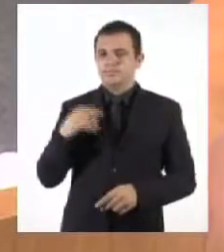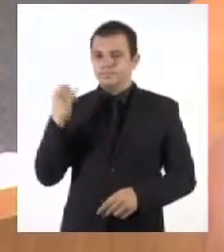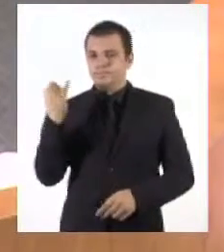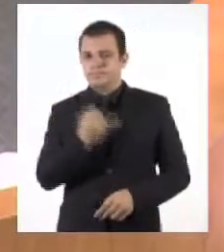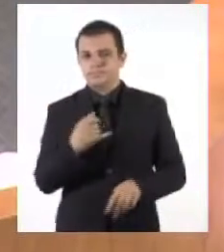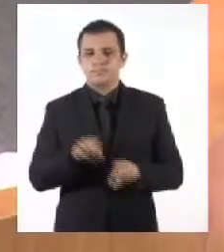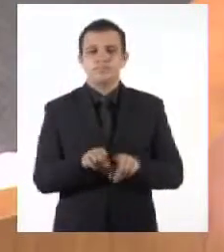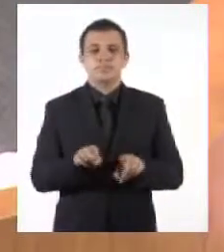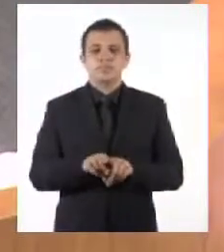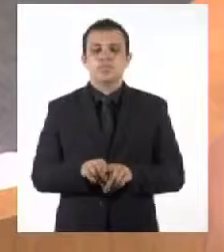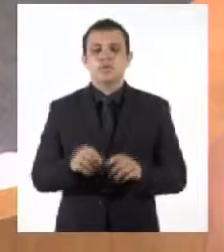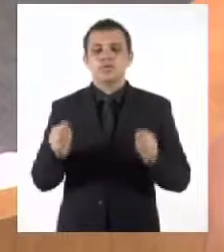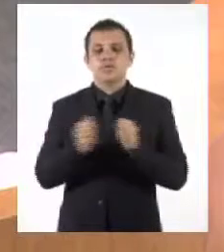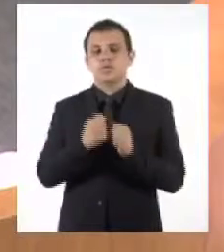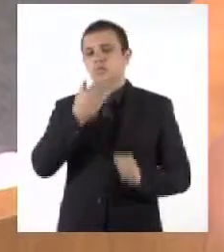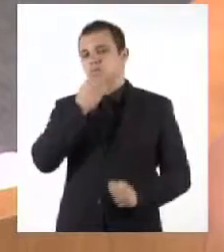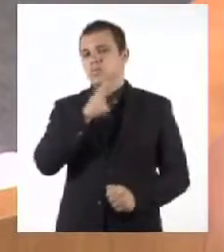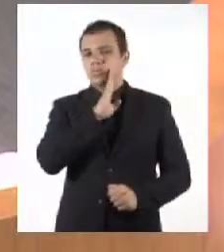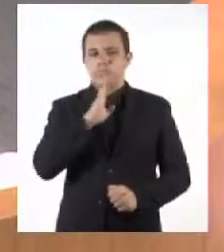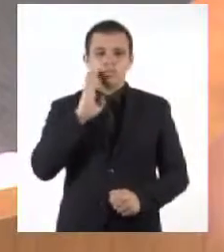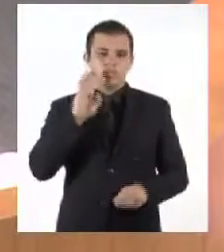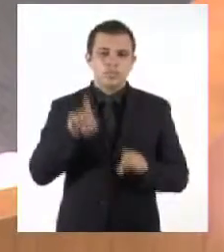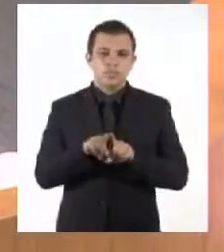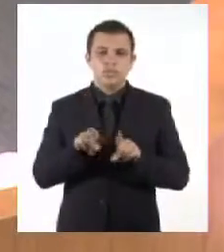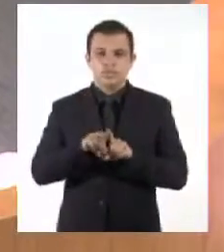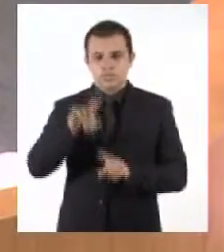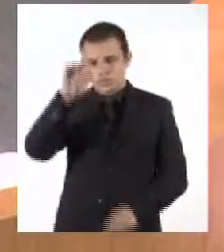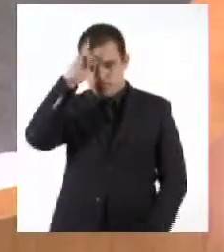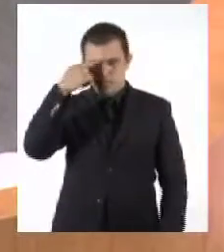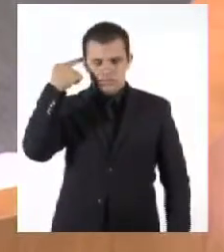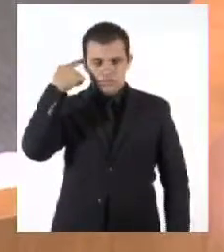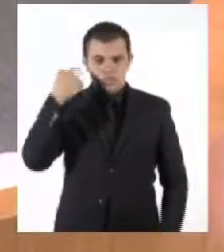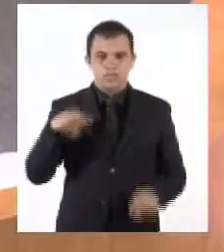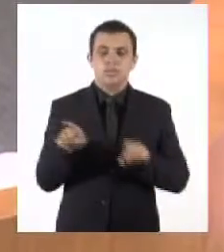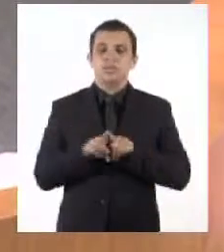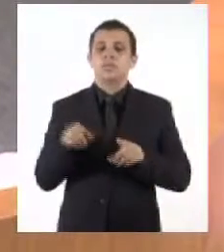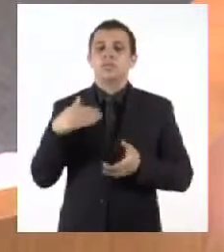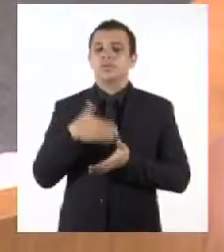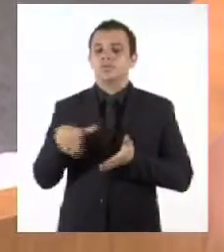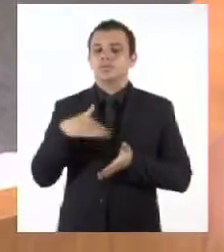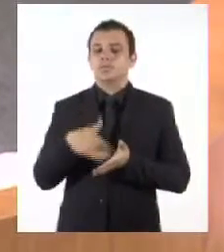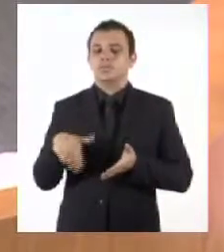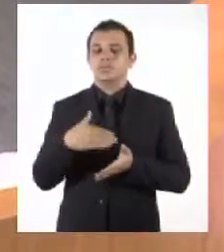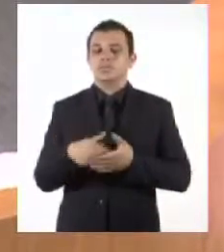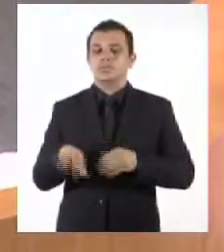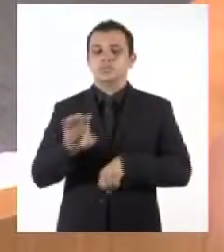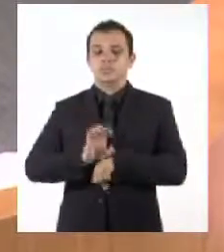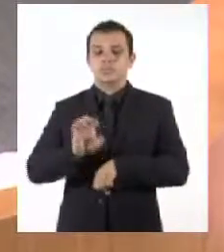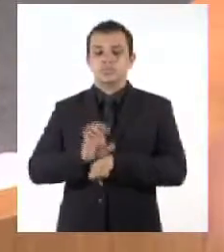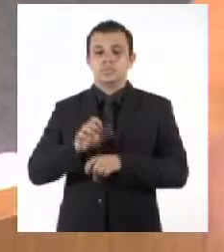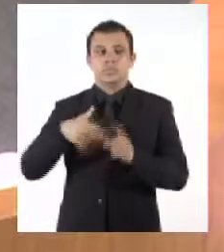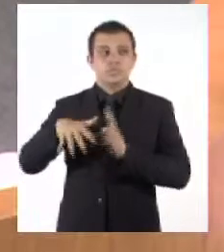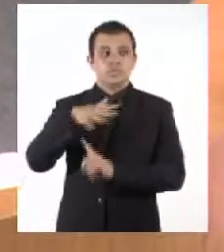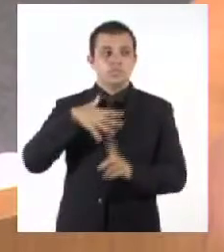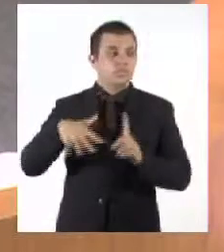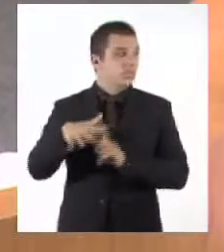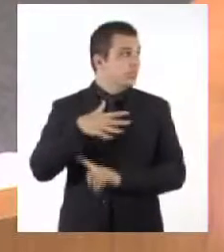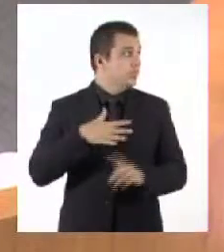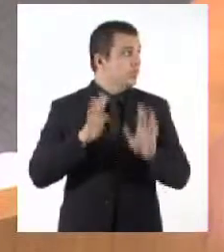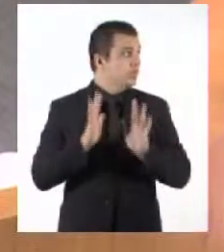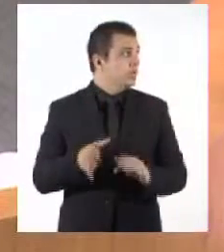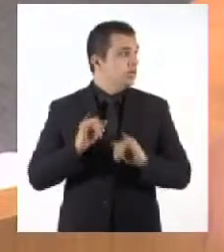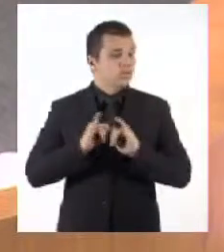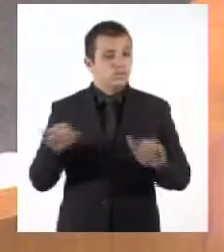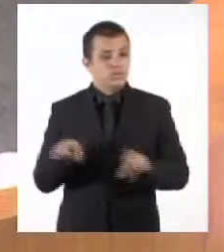através de Bira do Pindaré e Alisiane Gama, Secretaria de Estado do Meio Ambiente. Já falaram, inclusive, com o